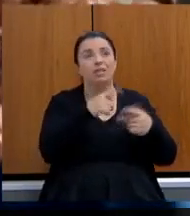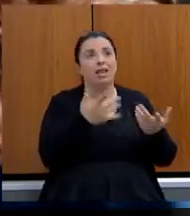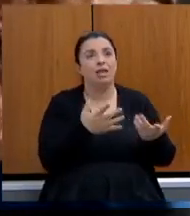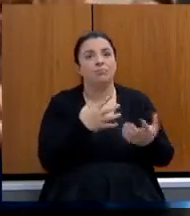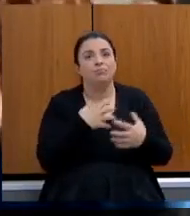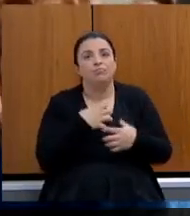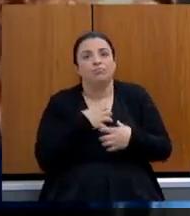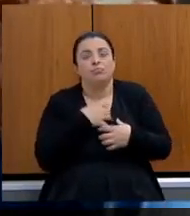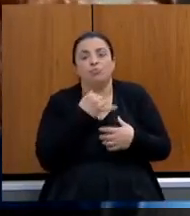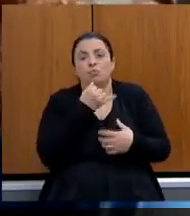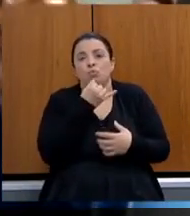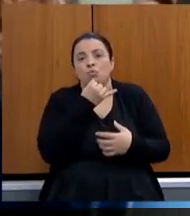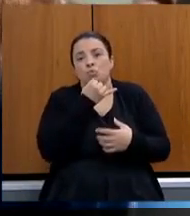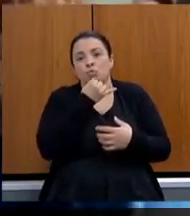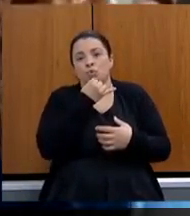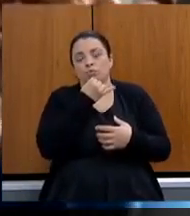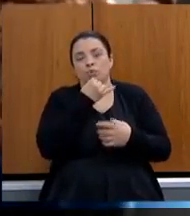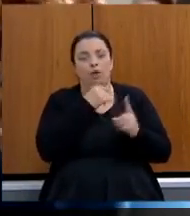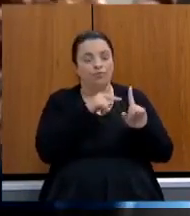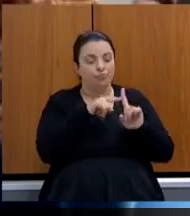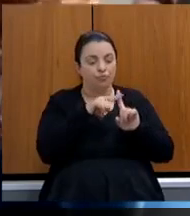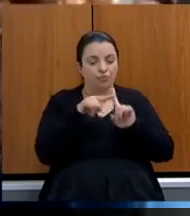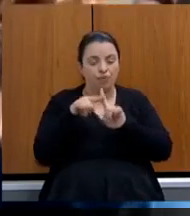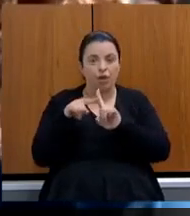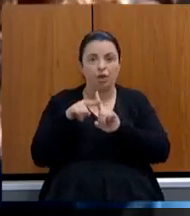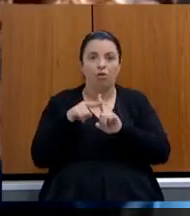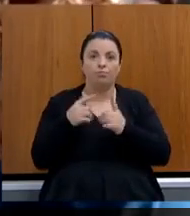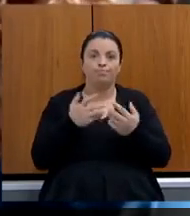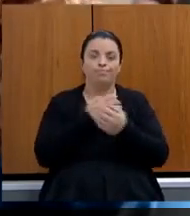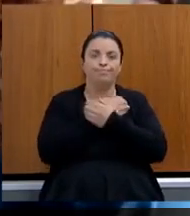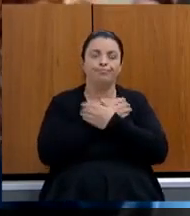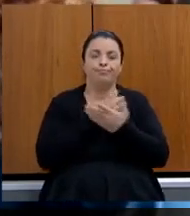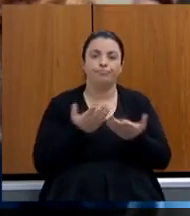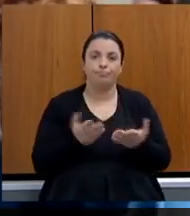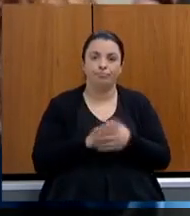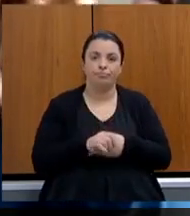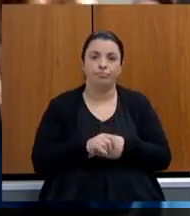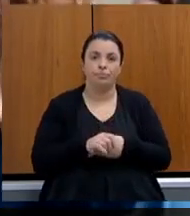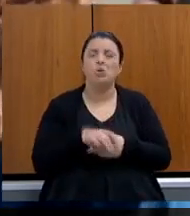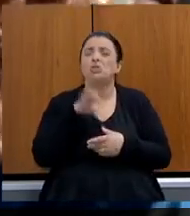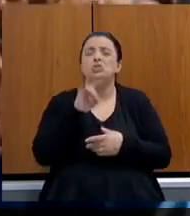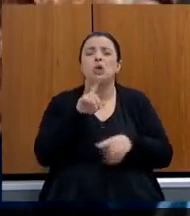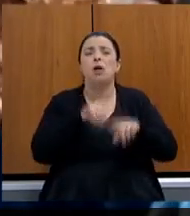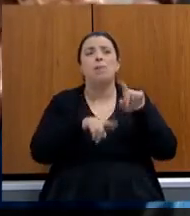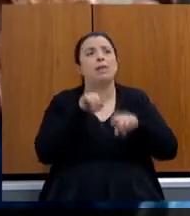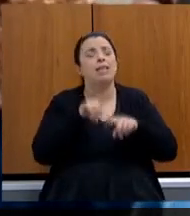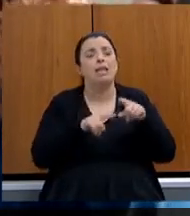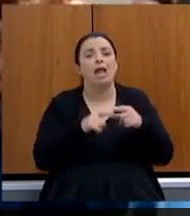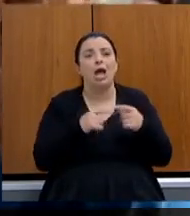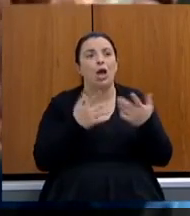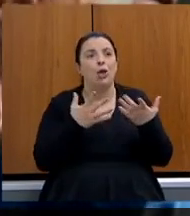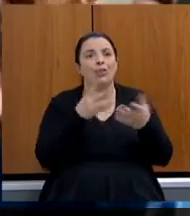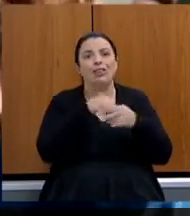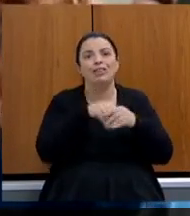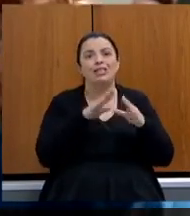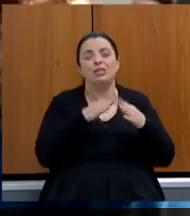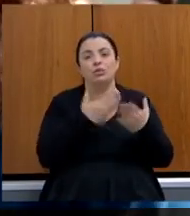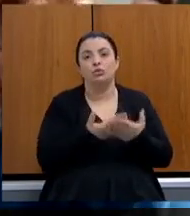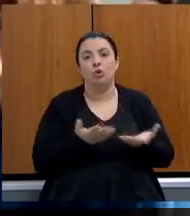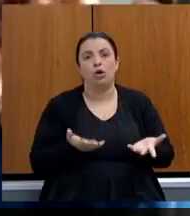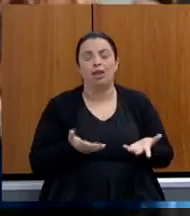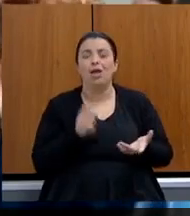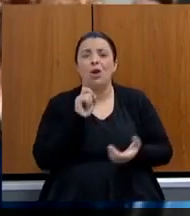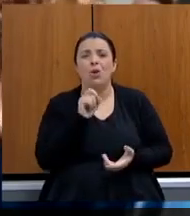de velório o que não é a questão material do espelho da escola hoje é transformar mais cinza a memória